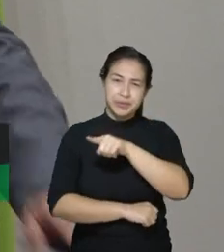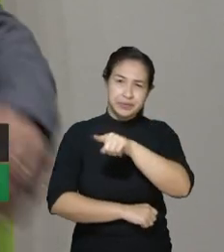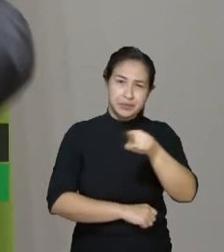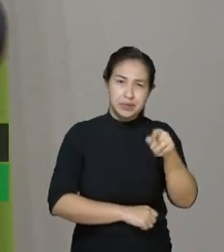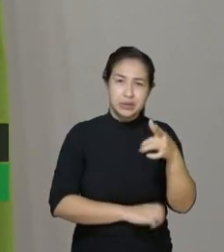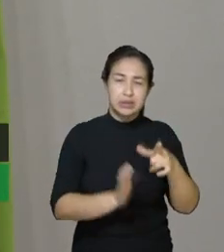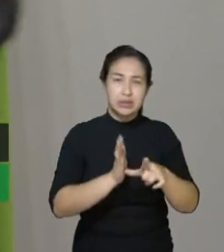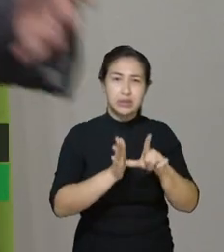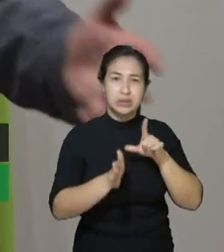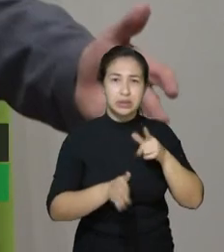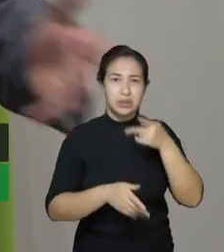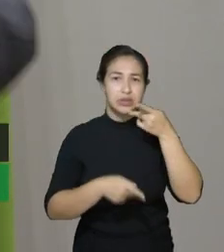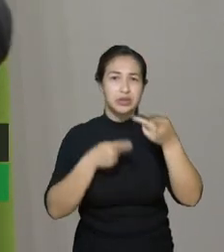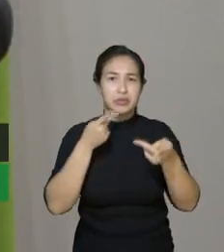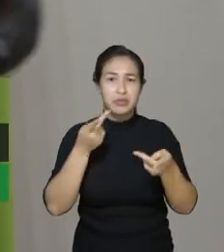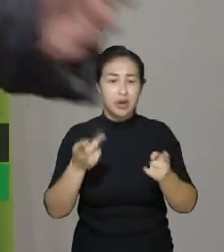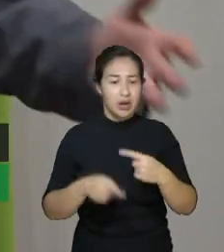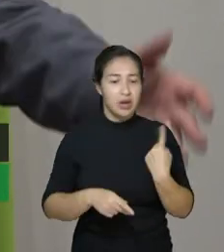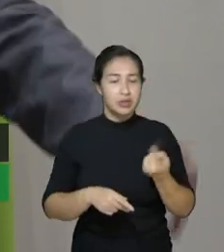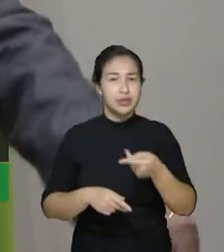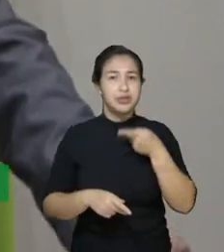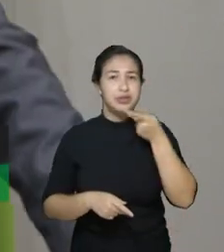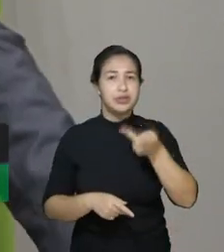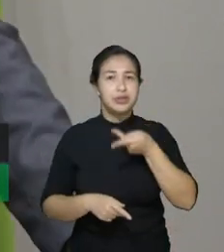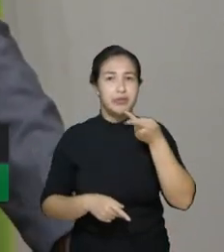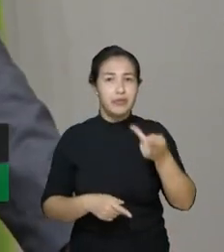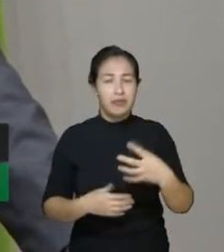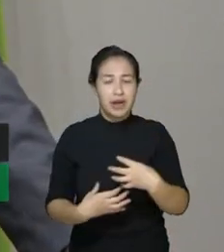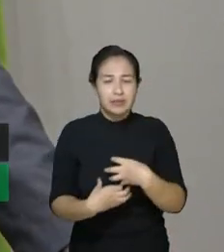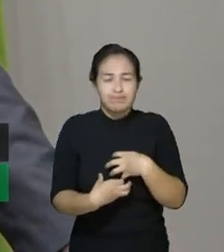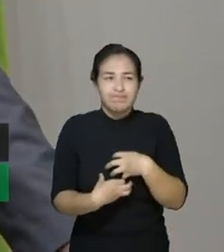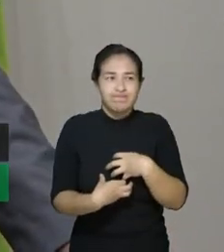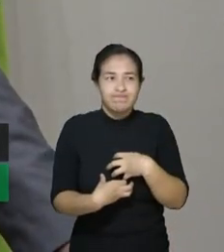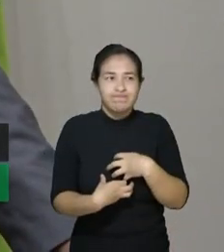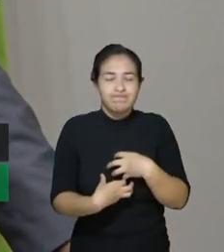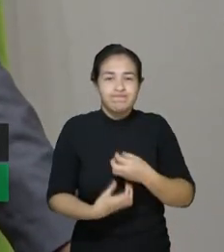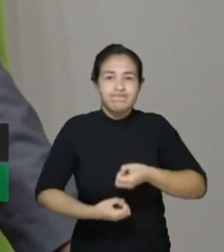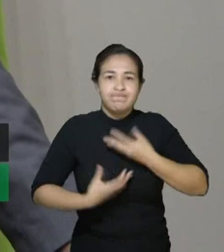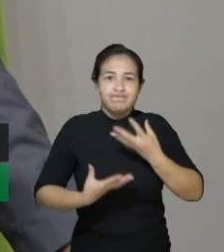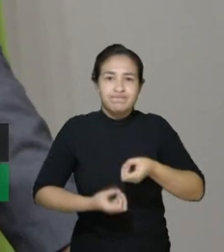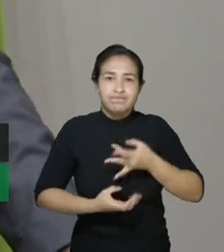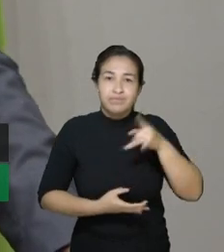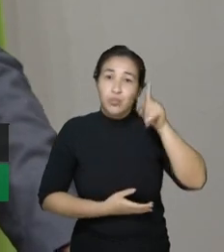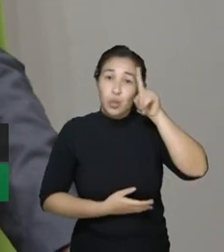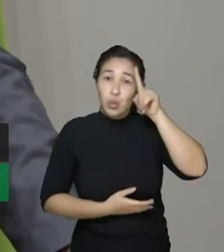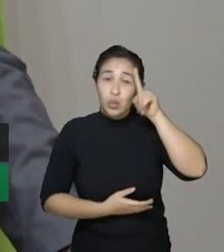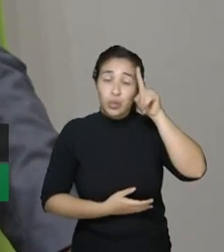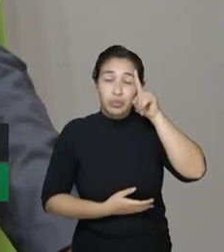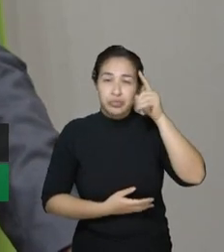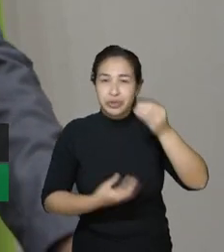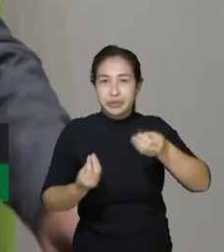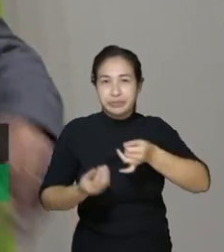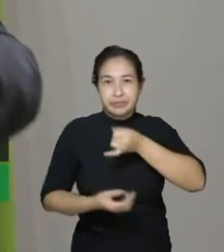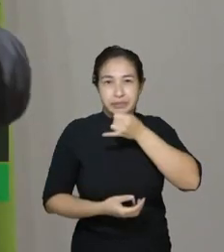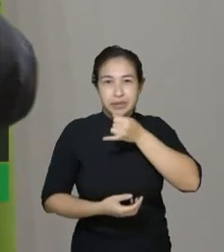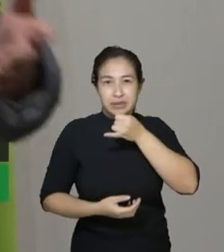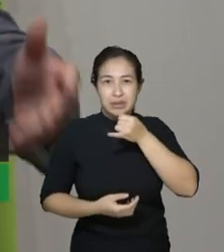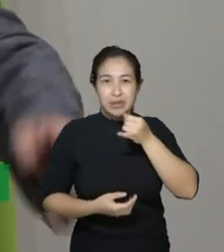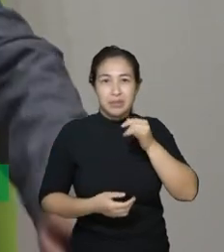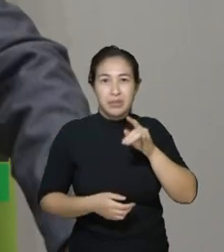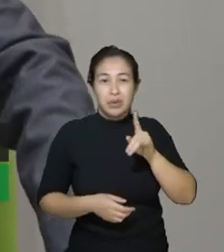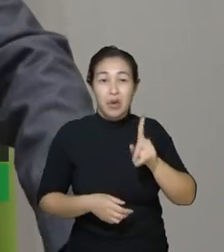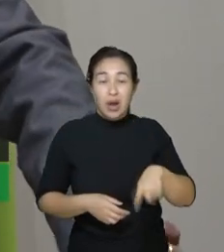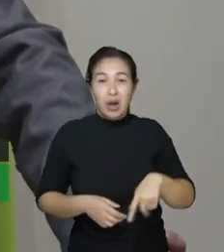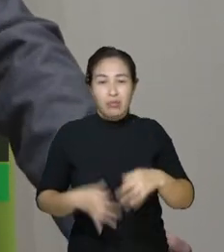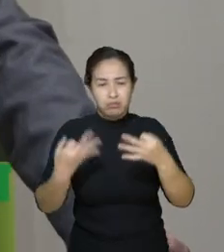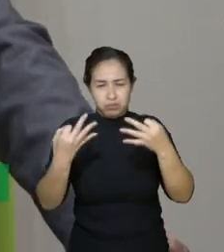falaram. Acho que quando a gente fala aqui com o coração, no dia a dia é muito mais formal